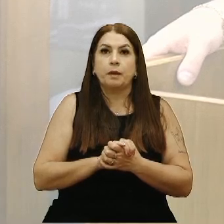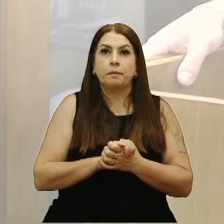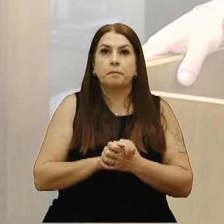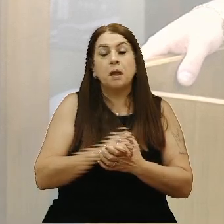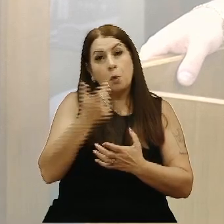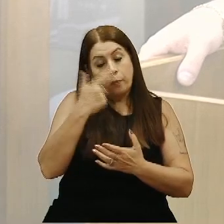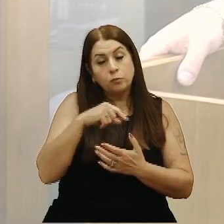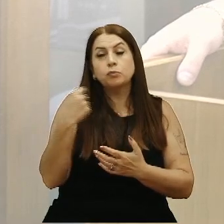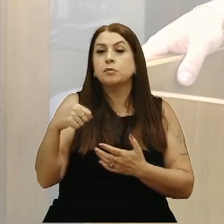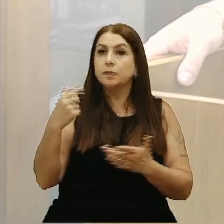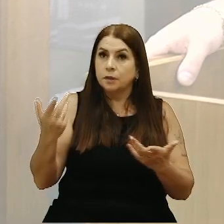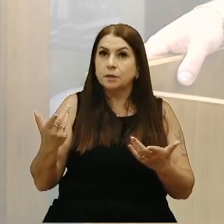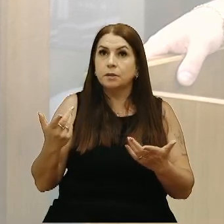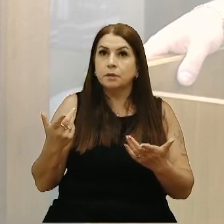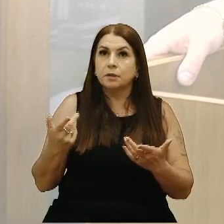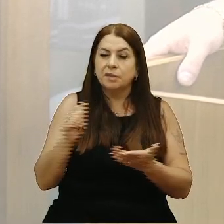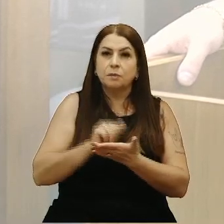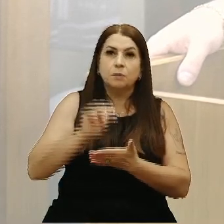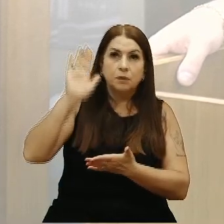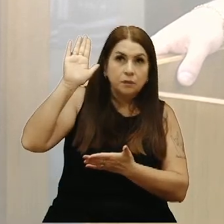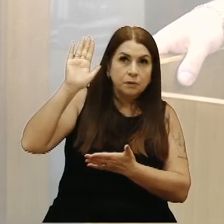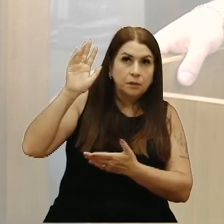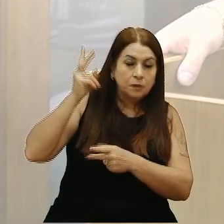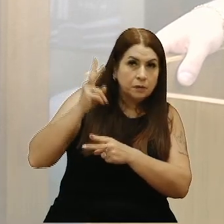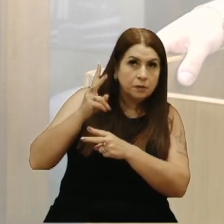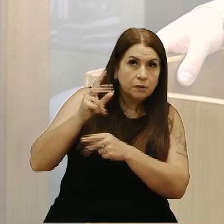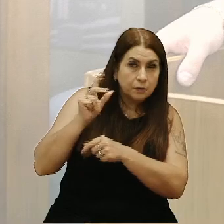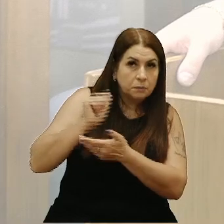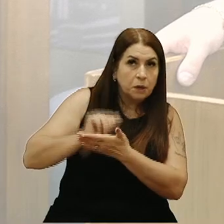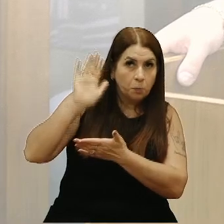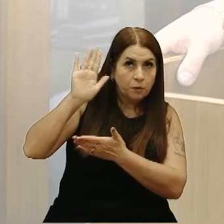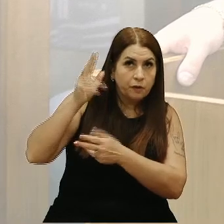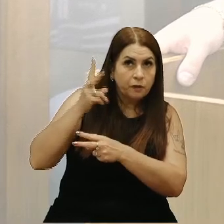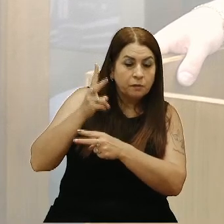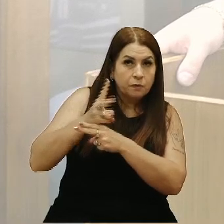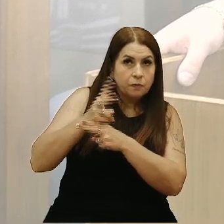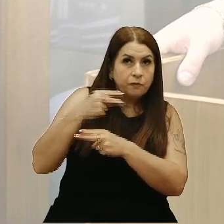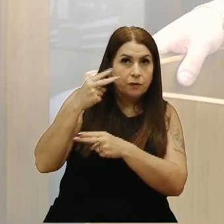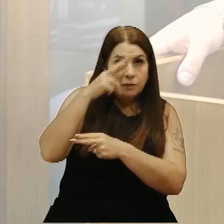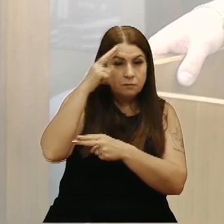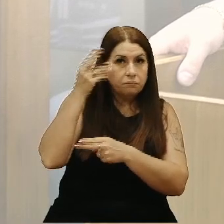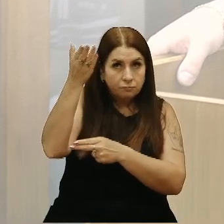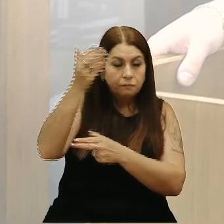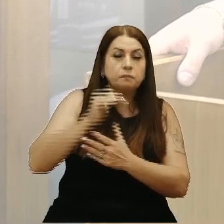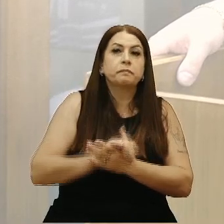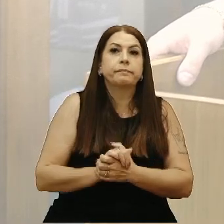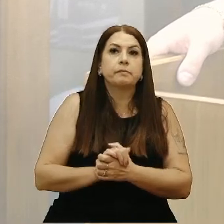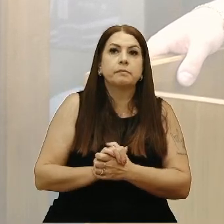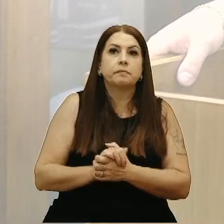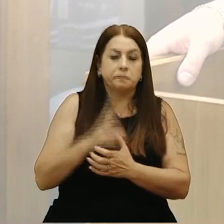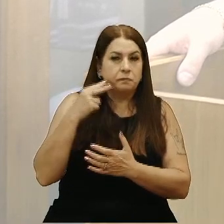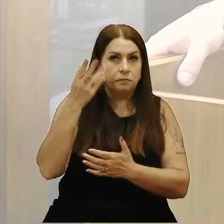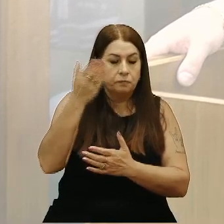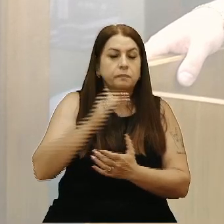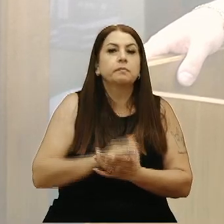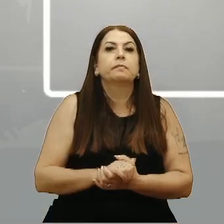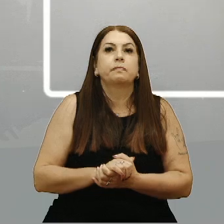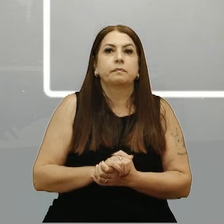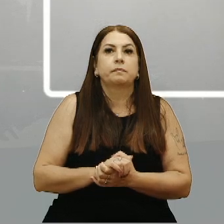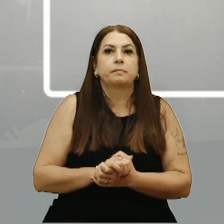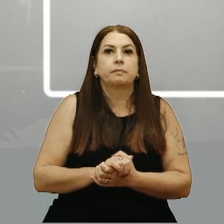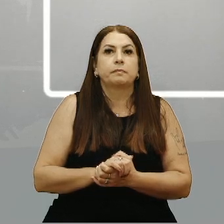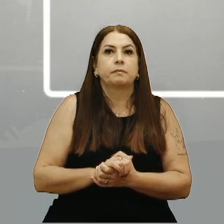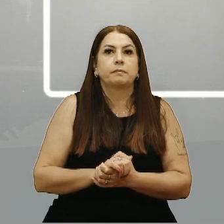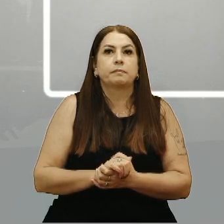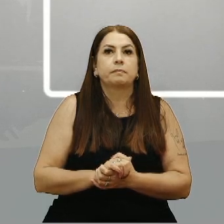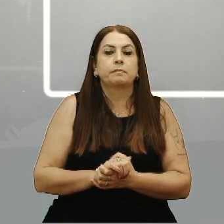Acho necessário... Bortola, se tu puder me dar uma parte, se o senhor puder me dar uma parte, o vereador Rafael, por favor. De imediato, vereador.